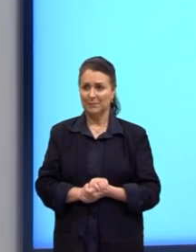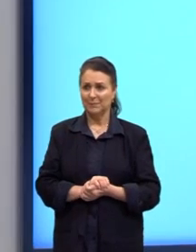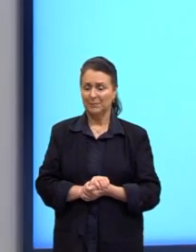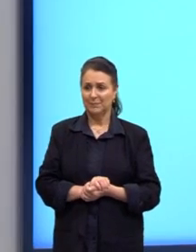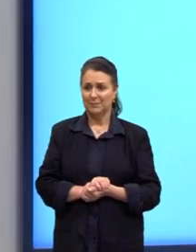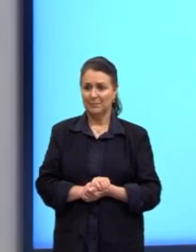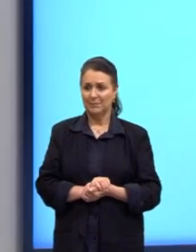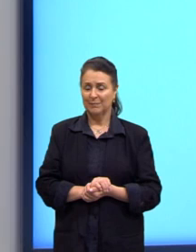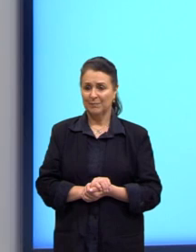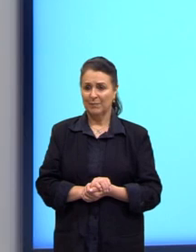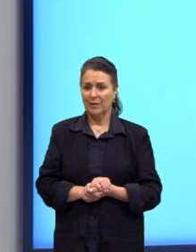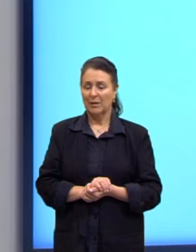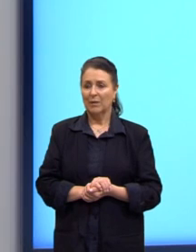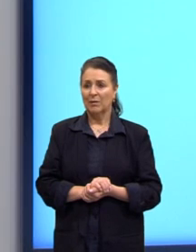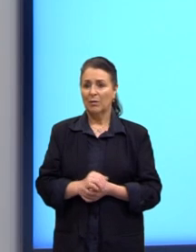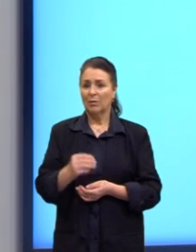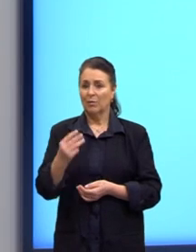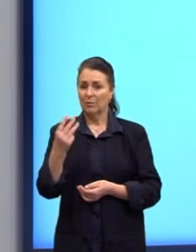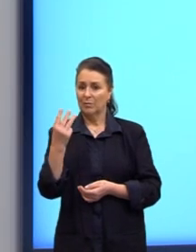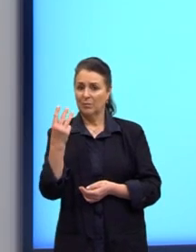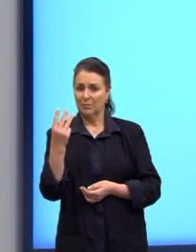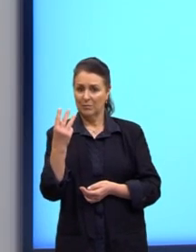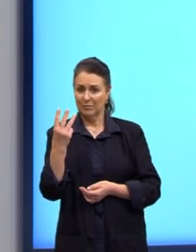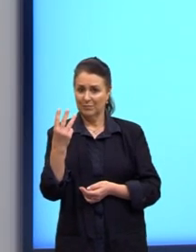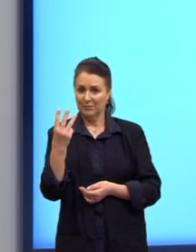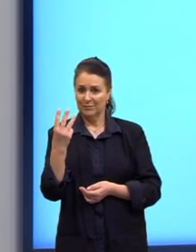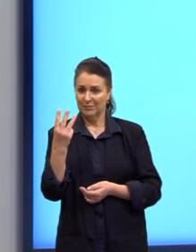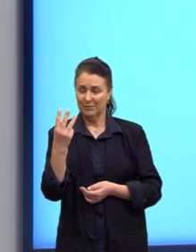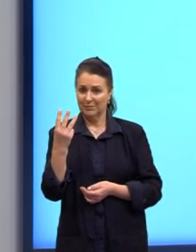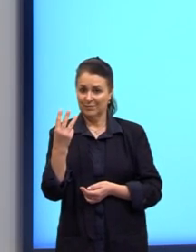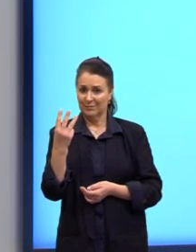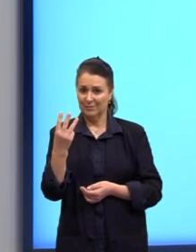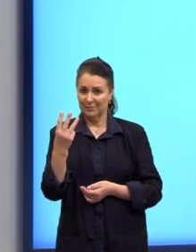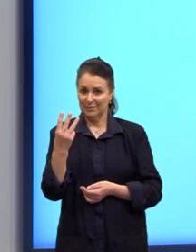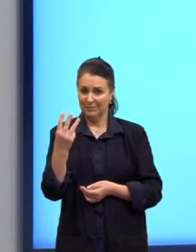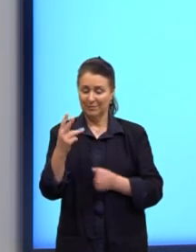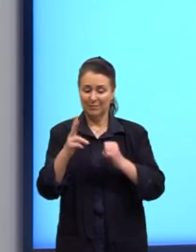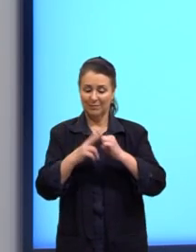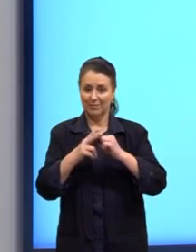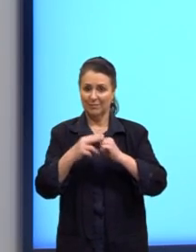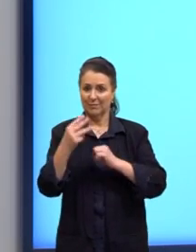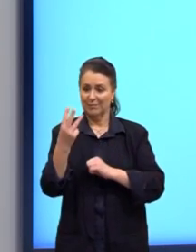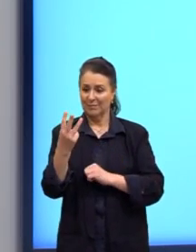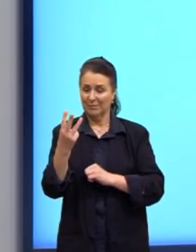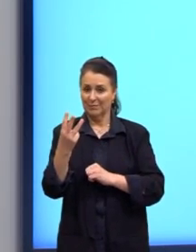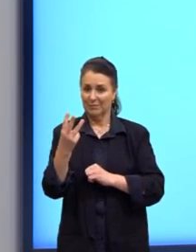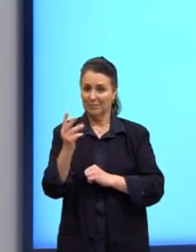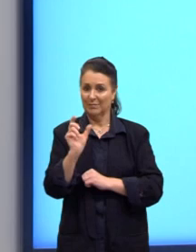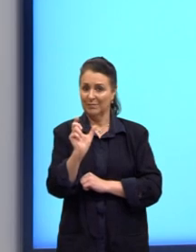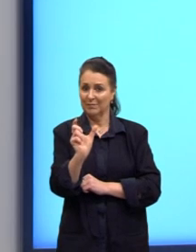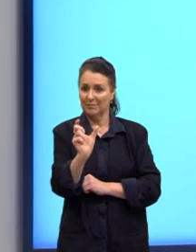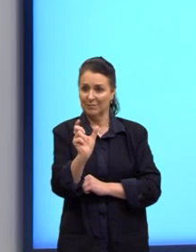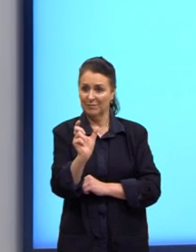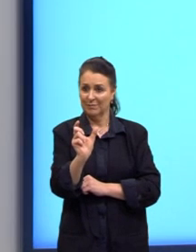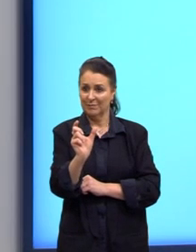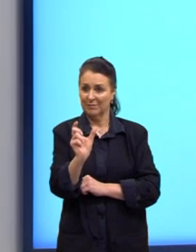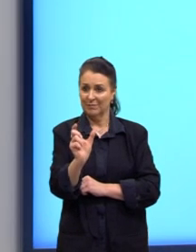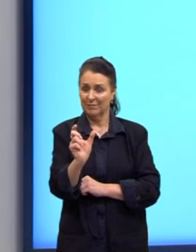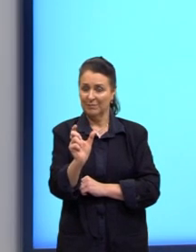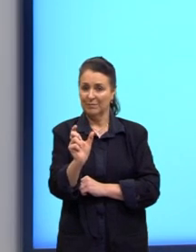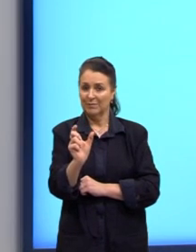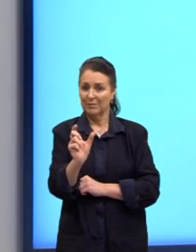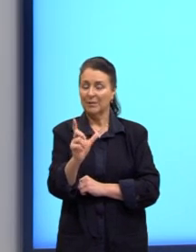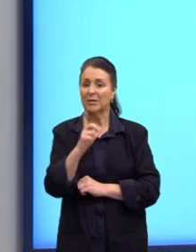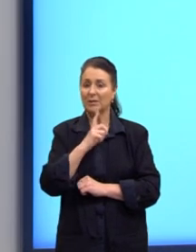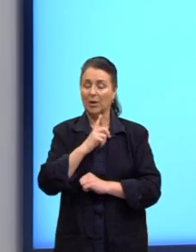Então tá aqui ó os World verbs quer dizer os verbos de três palavras lembra lá ele pode ter ele